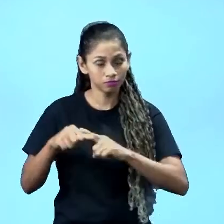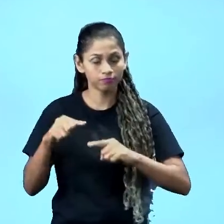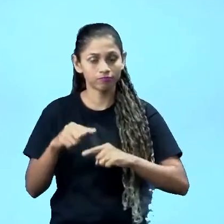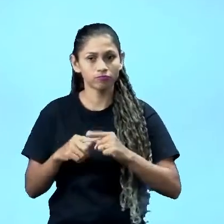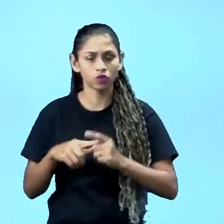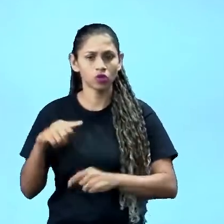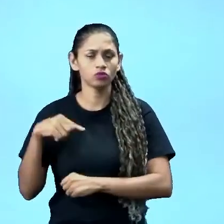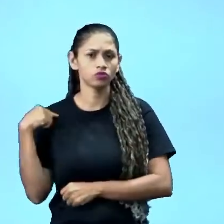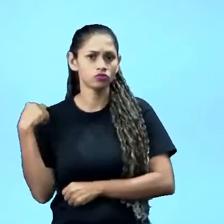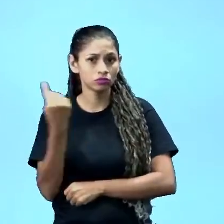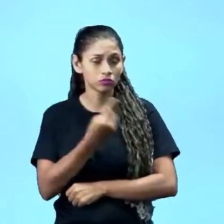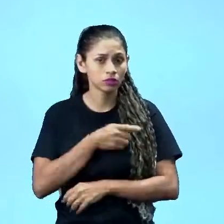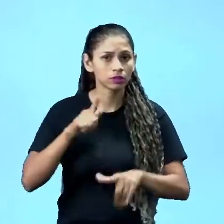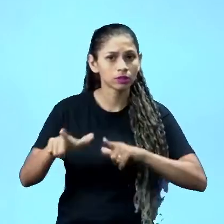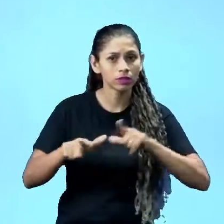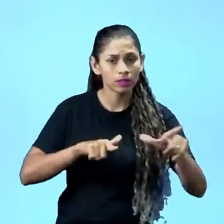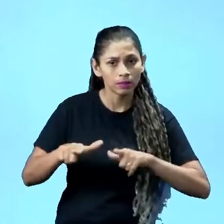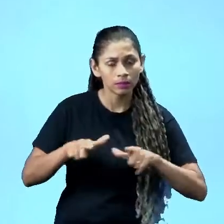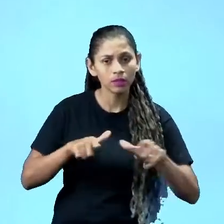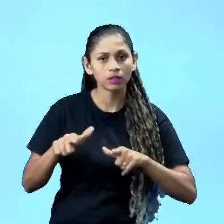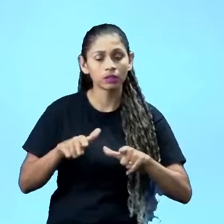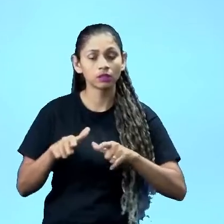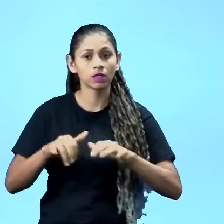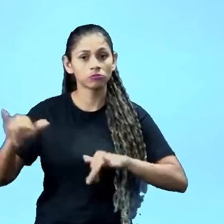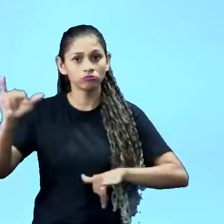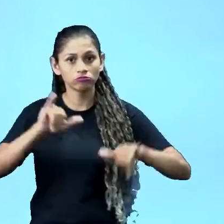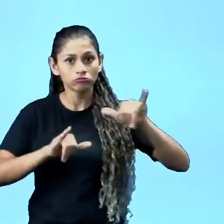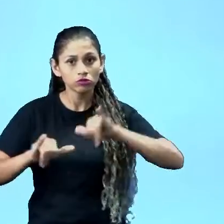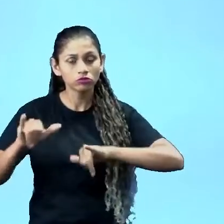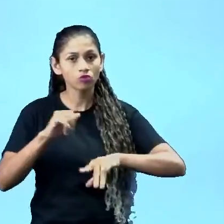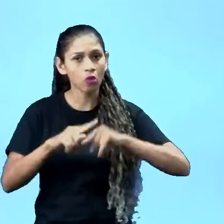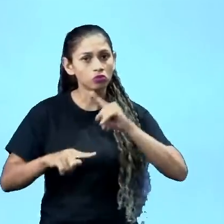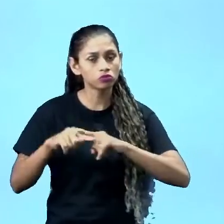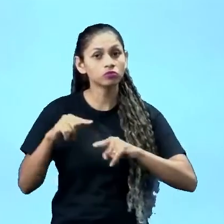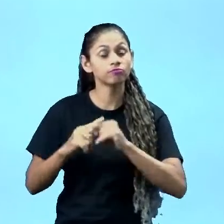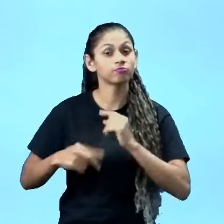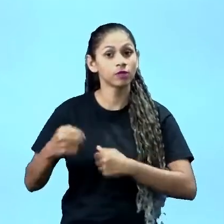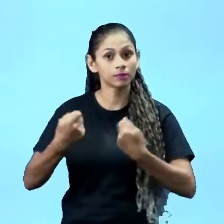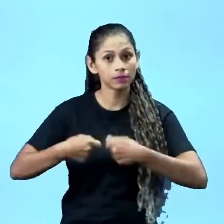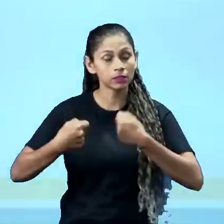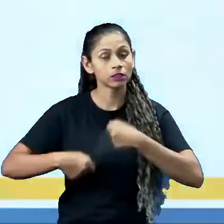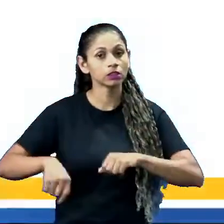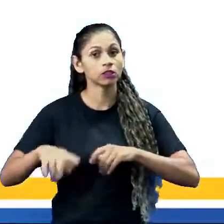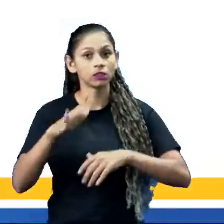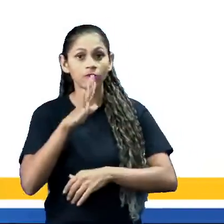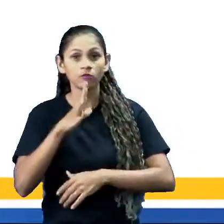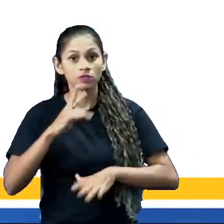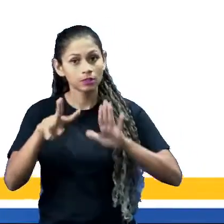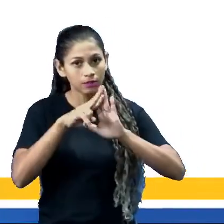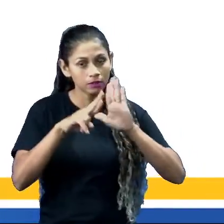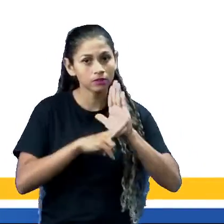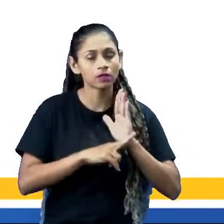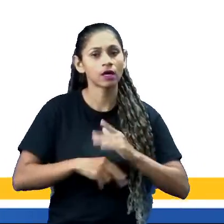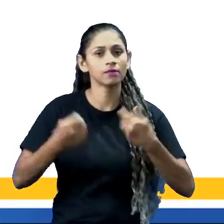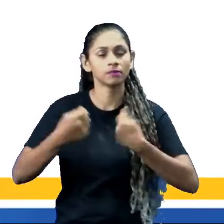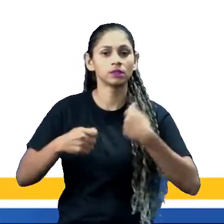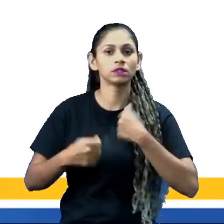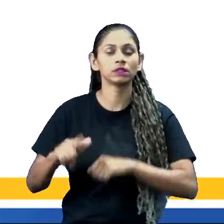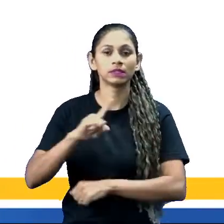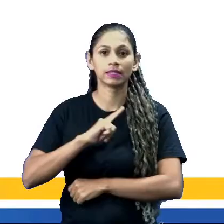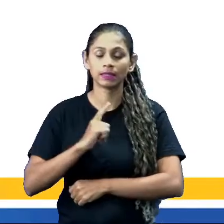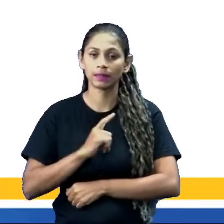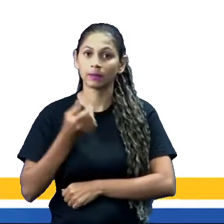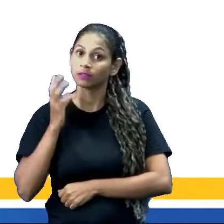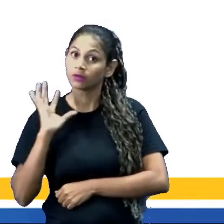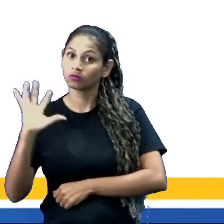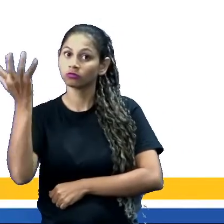reações químicas, de laboratório químico, precisa conhecer algumas regras e alguns cuidados que a gente precisa ter para que não aconteça